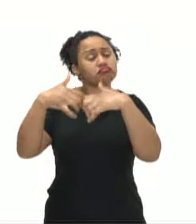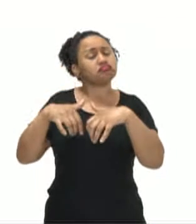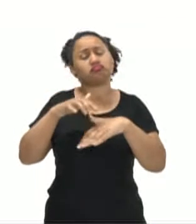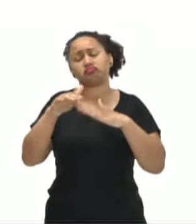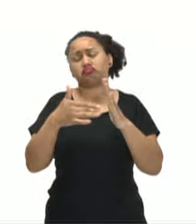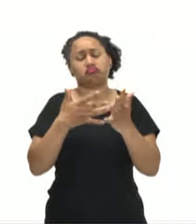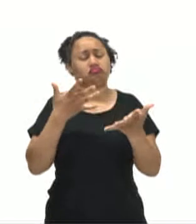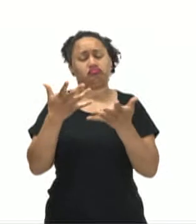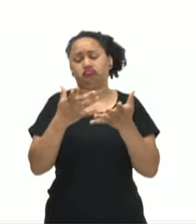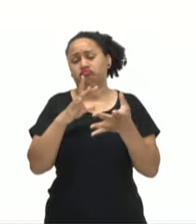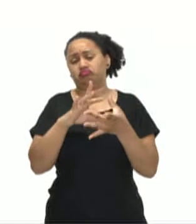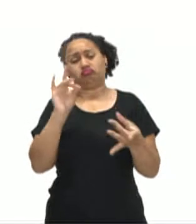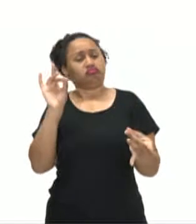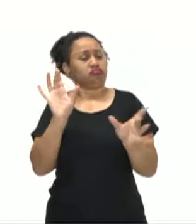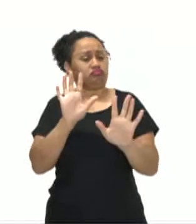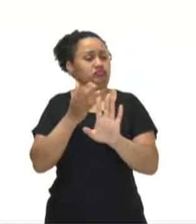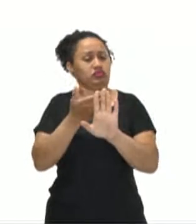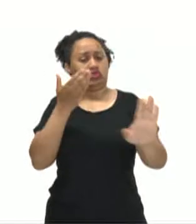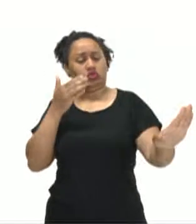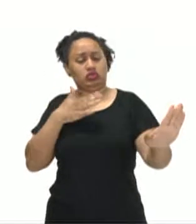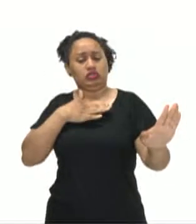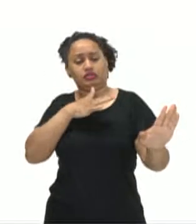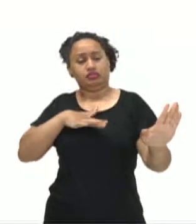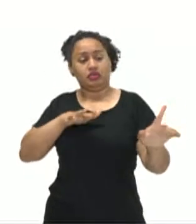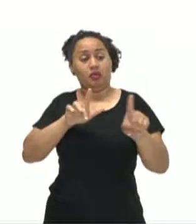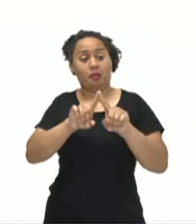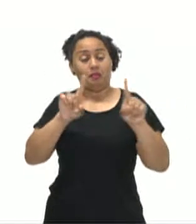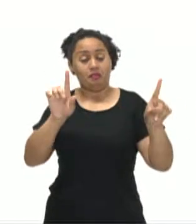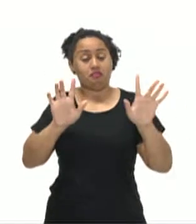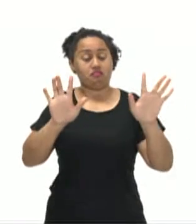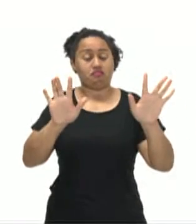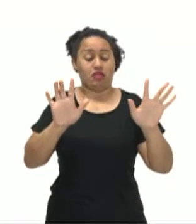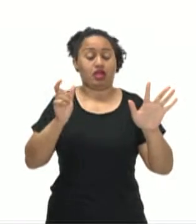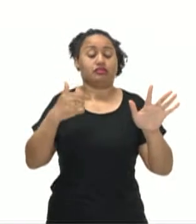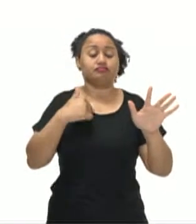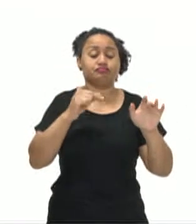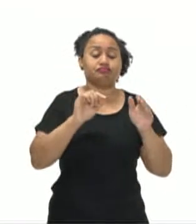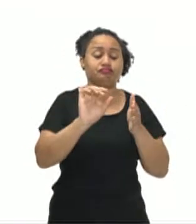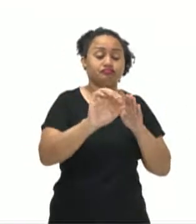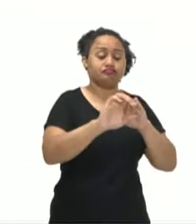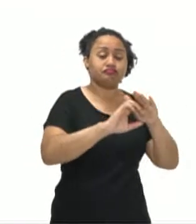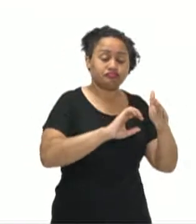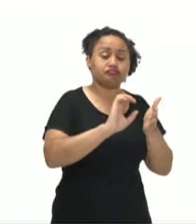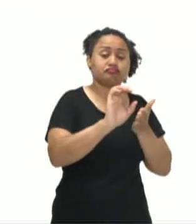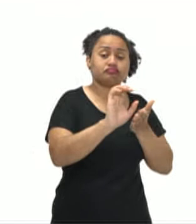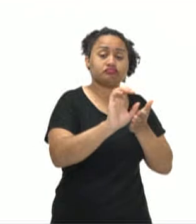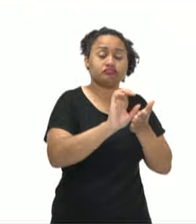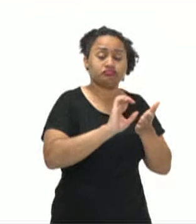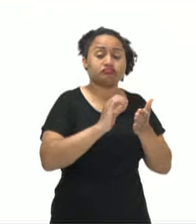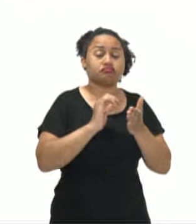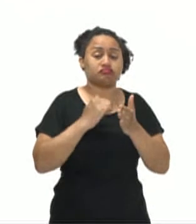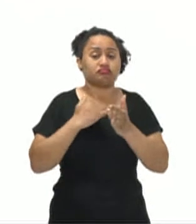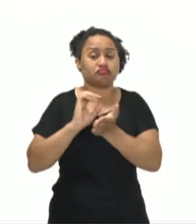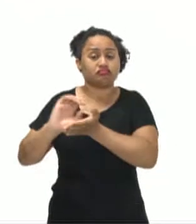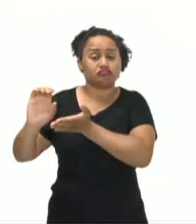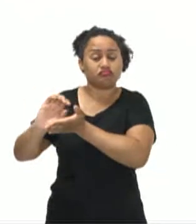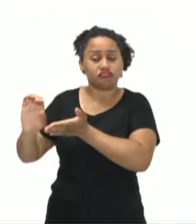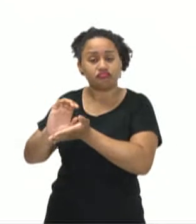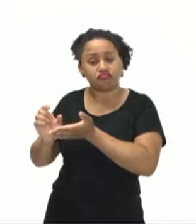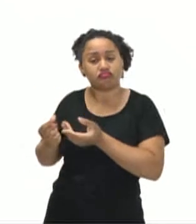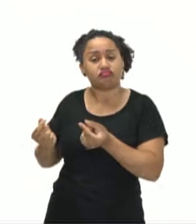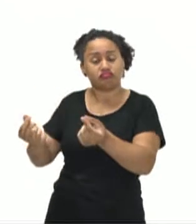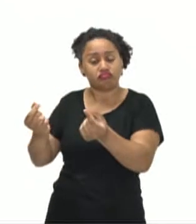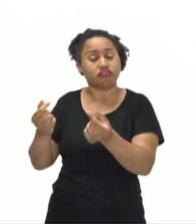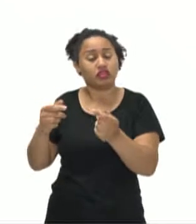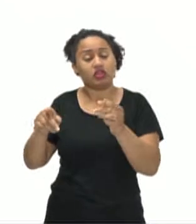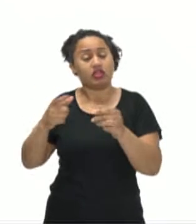muito abstrato, longe da nossa realidade. Porém, os ativos financeiros, os ativos e passivos financeiros fazem parte do